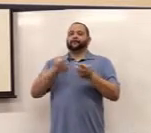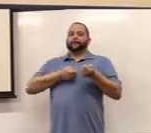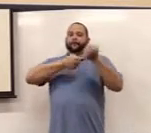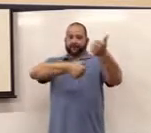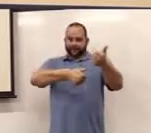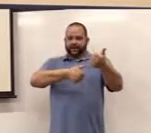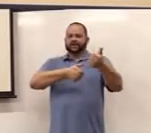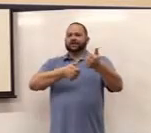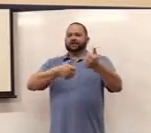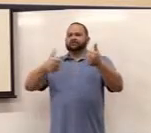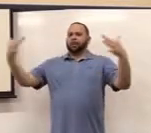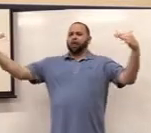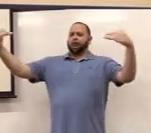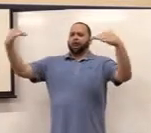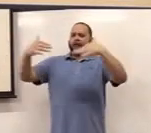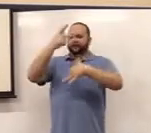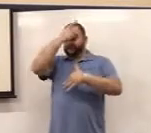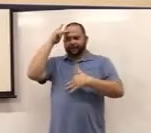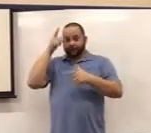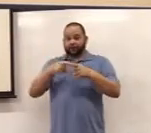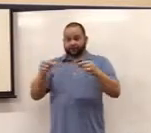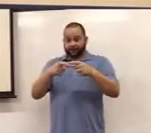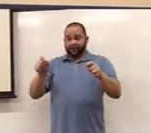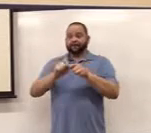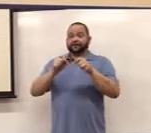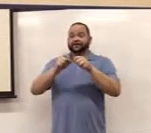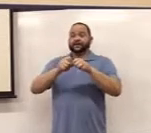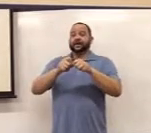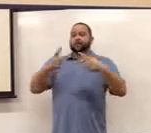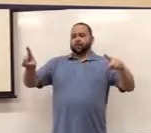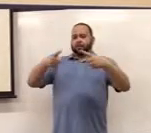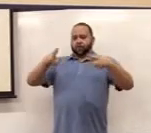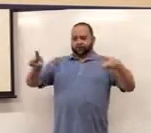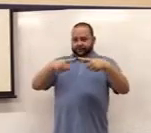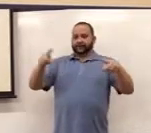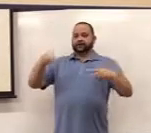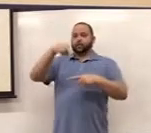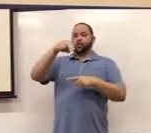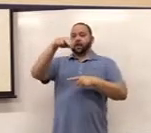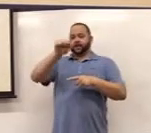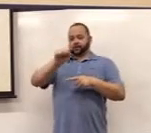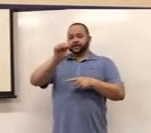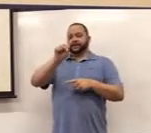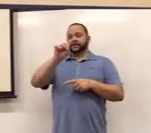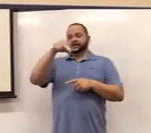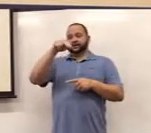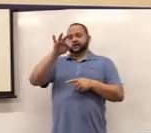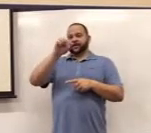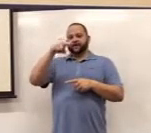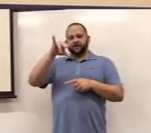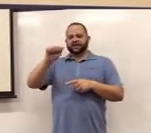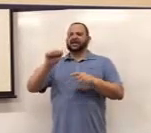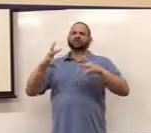eles reúnem o Japão inteiro para fazer um concerto com a Nona Sinfonia. E aí é o Japão inteiro mesmo. São todas